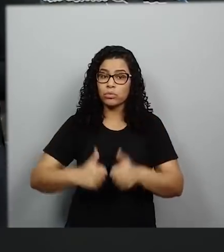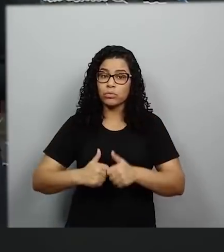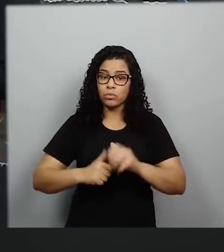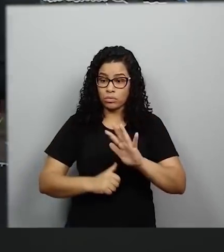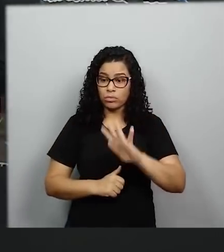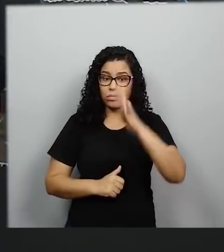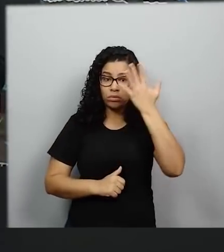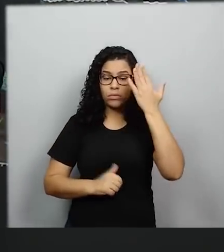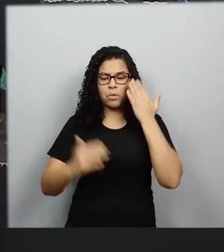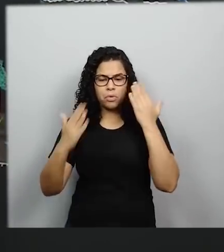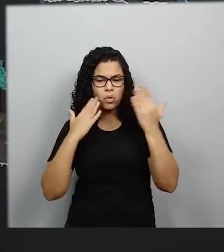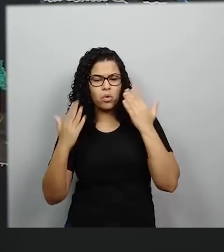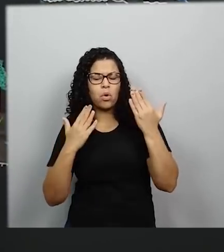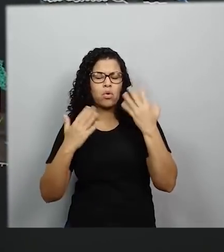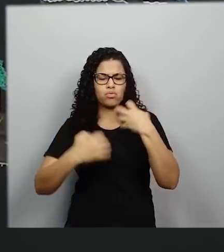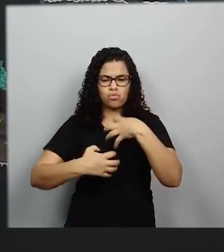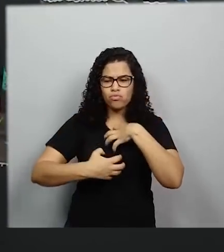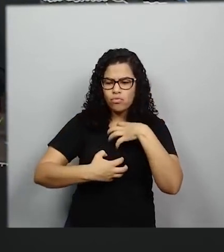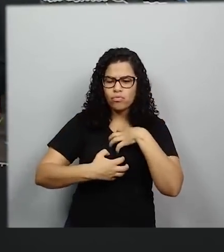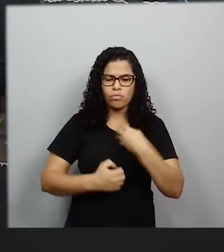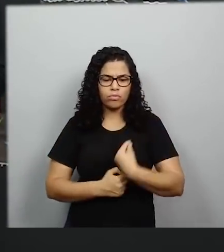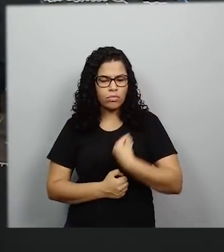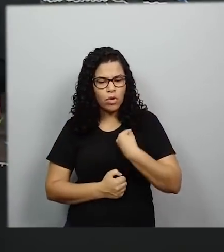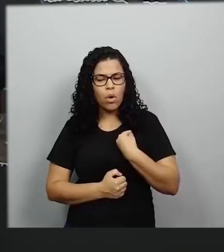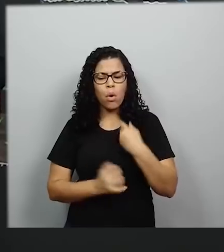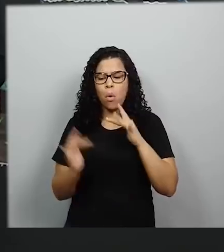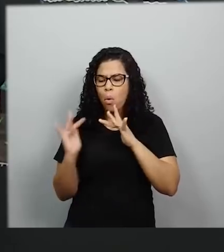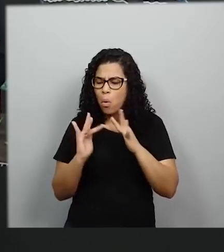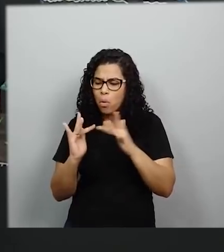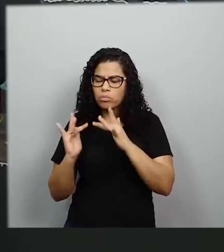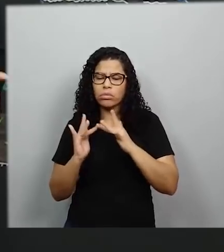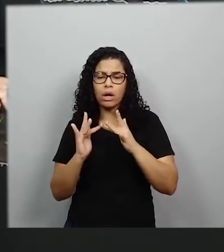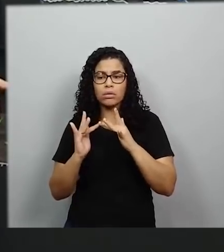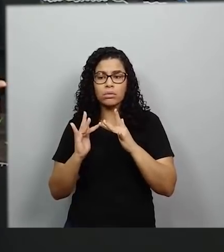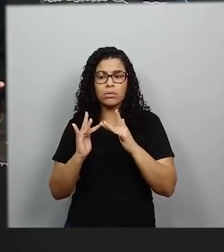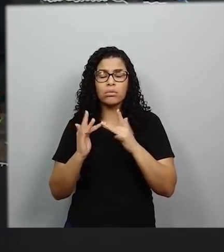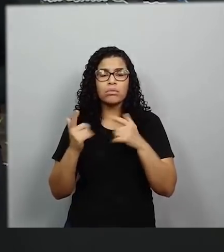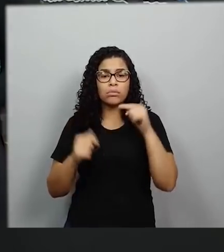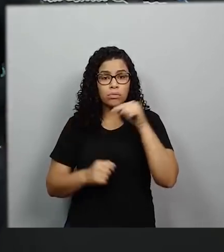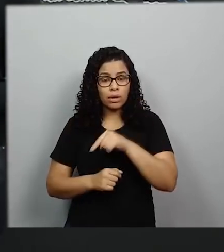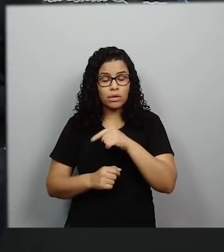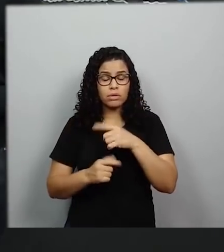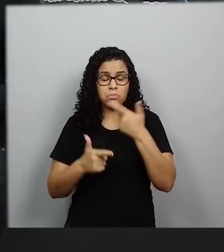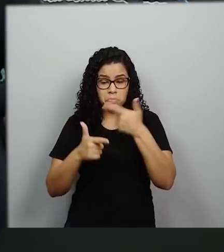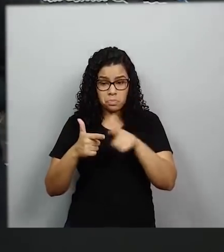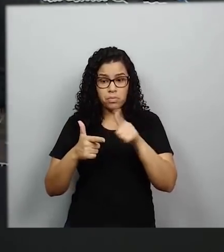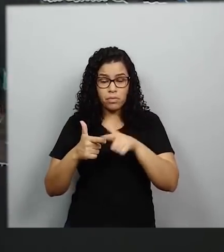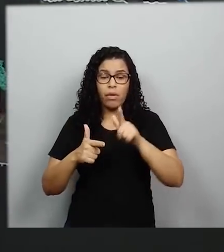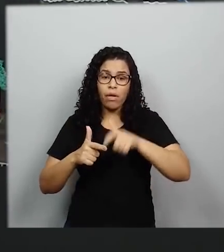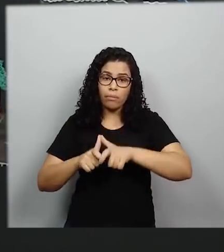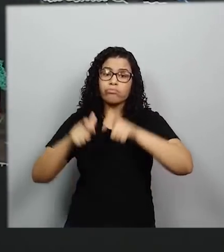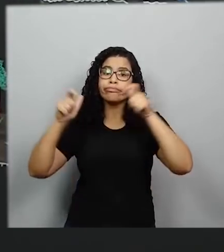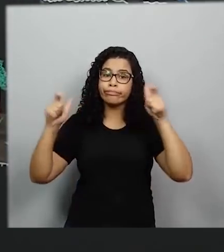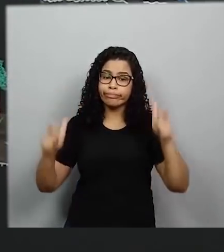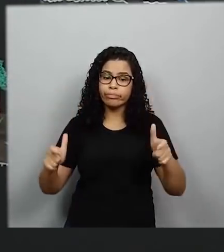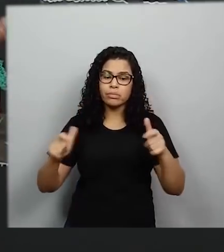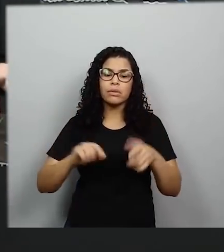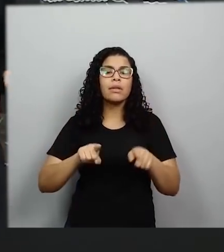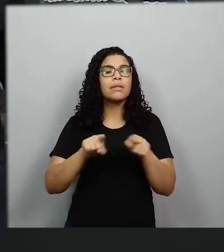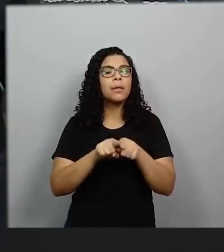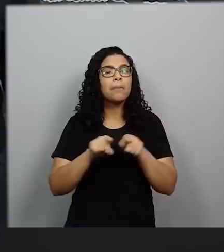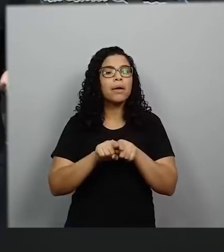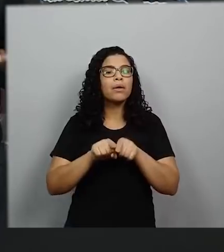que tomaram em contato com esses grandes fenômenos é muito grande. A gente fala também de um